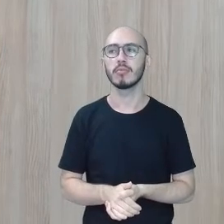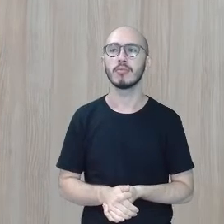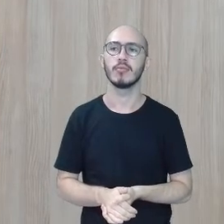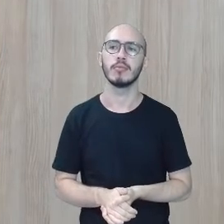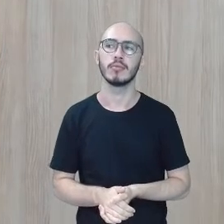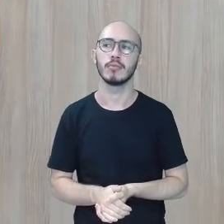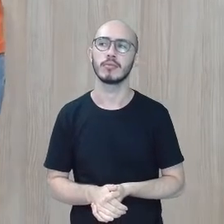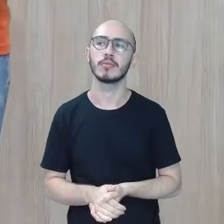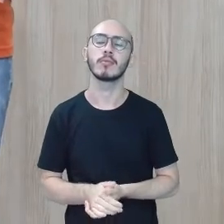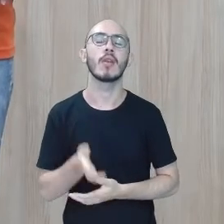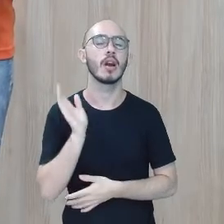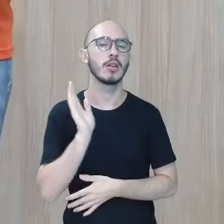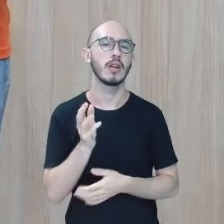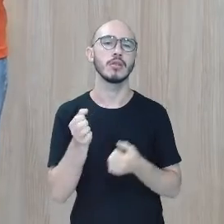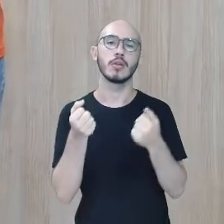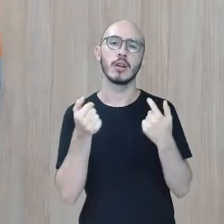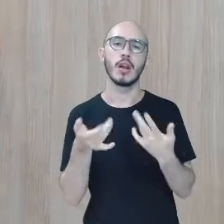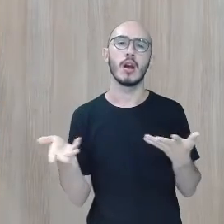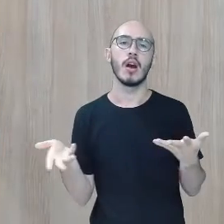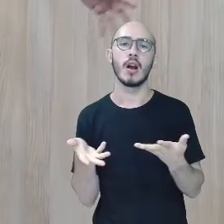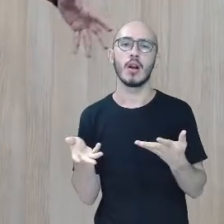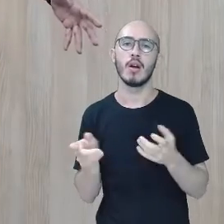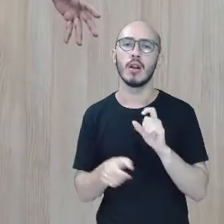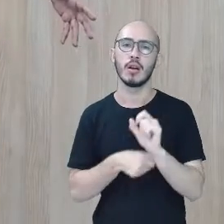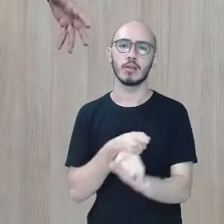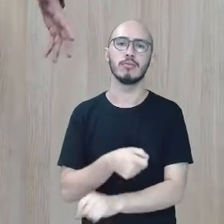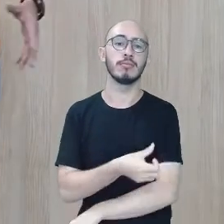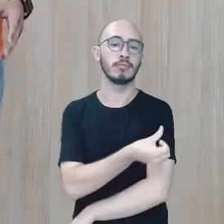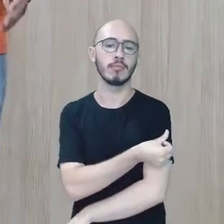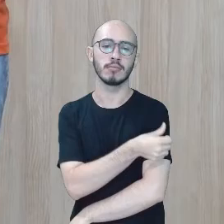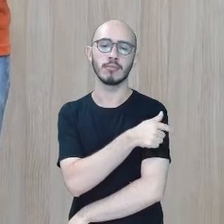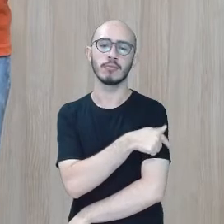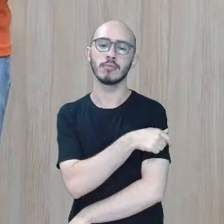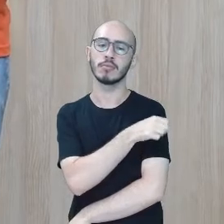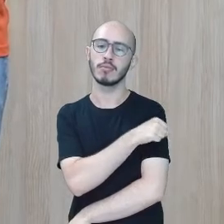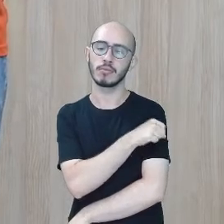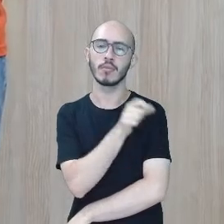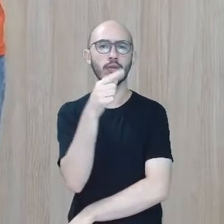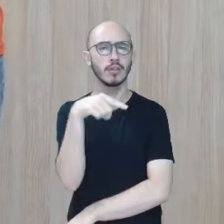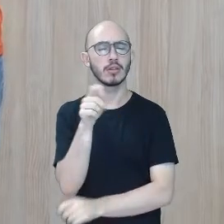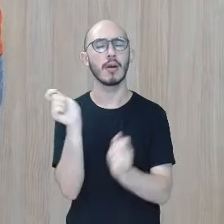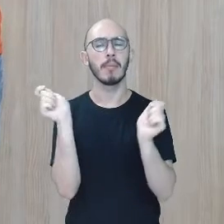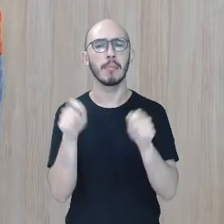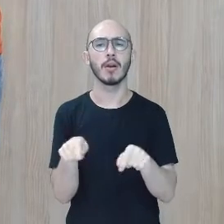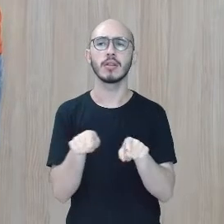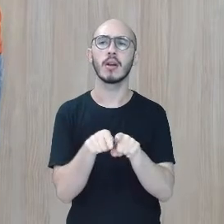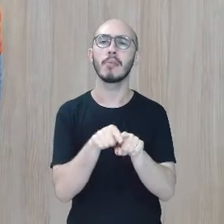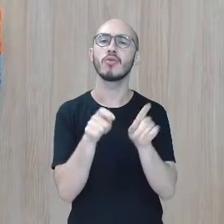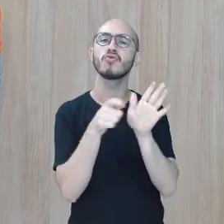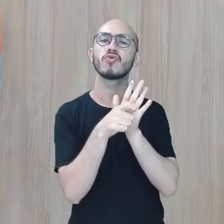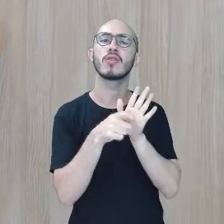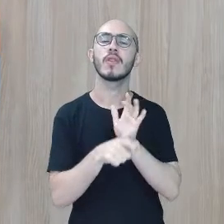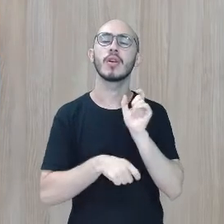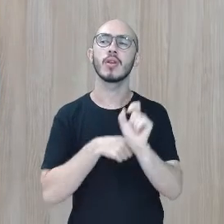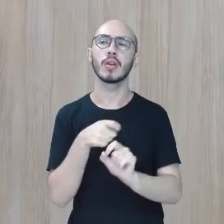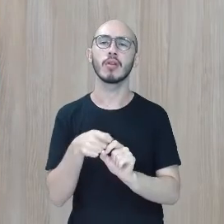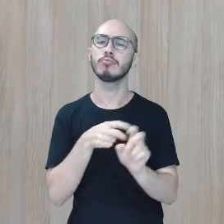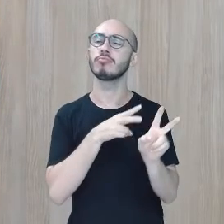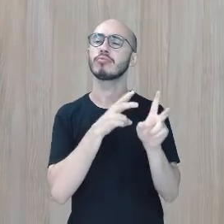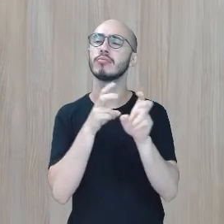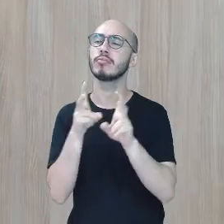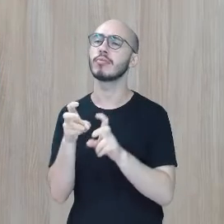ideia aí que eu acabei de falar sobre as séries anteriores, tá bom? Você pode escrever aí e observar que quando